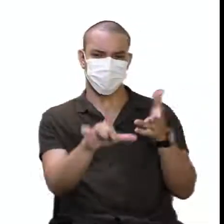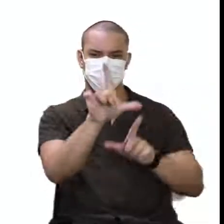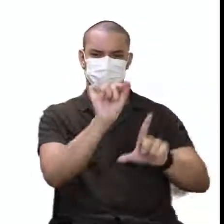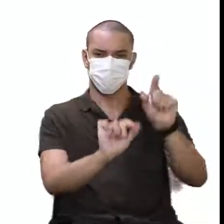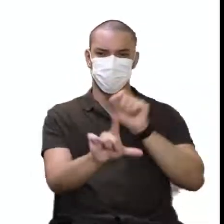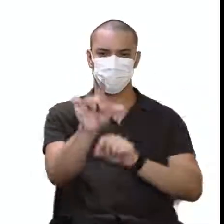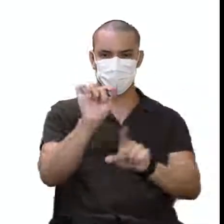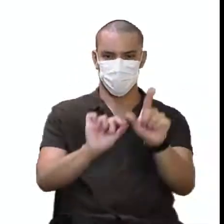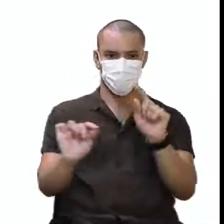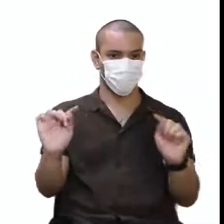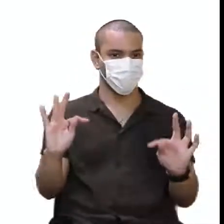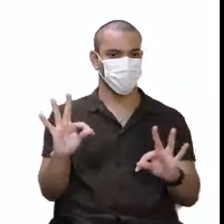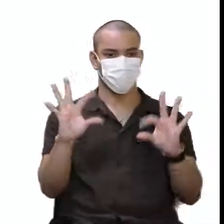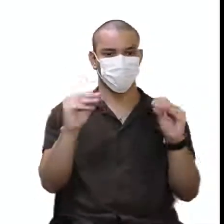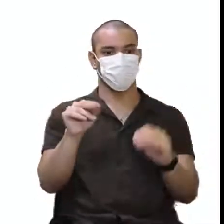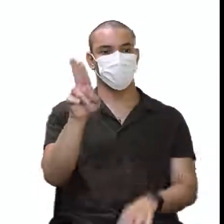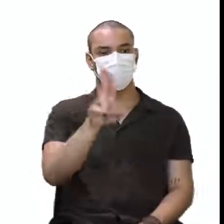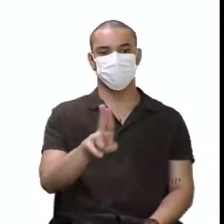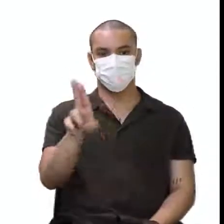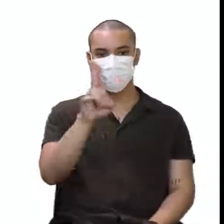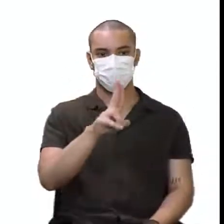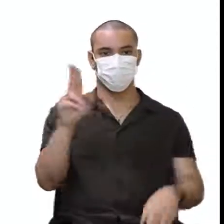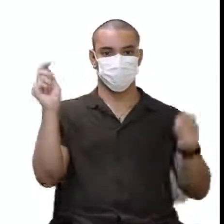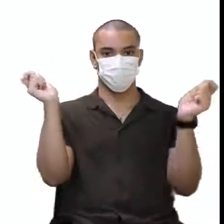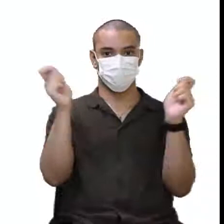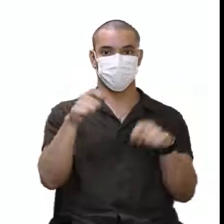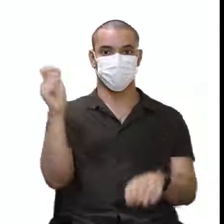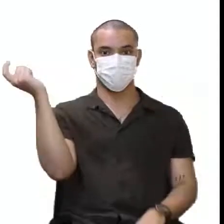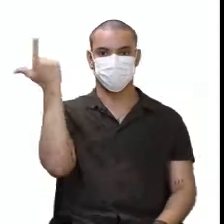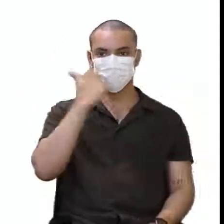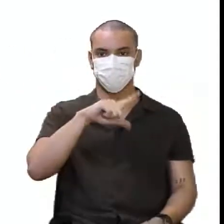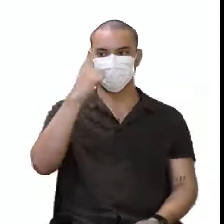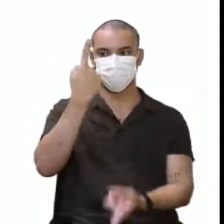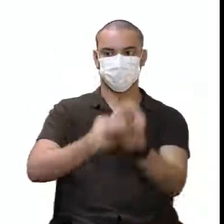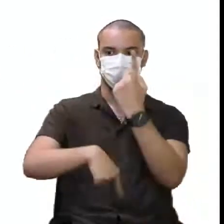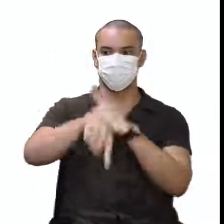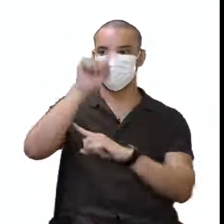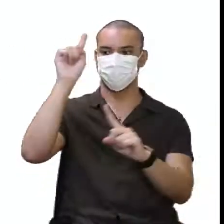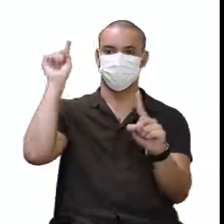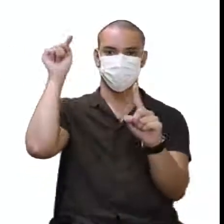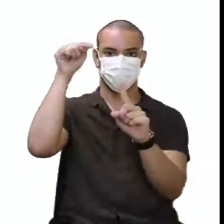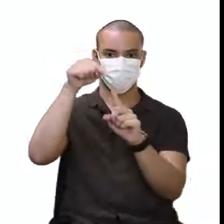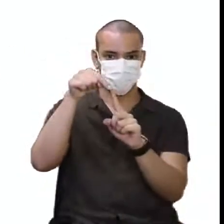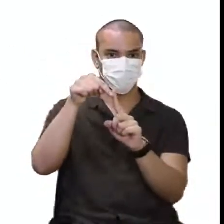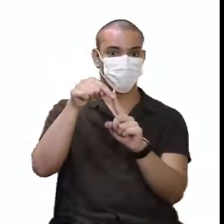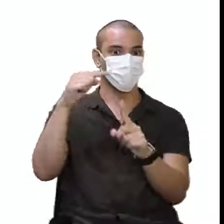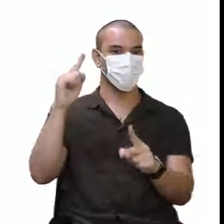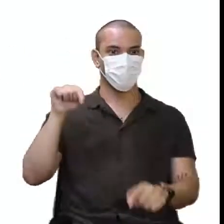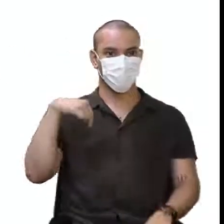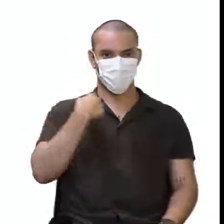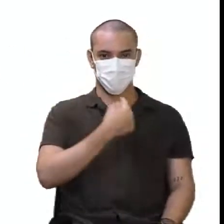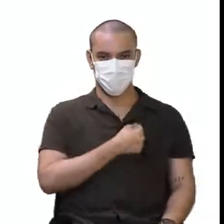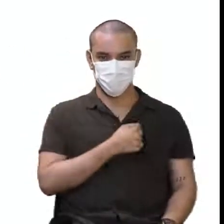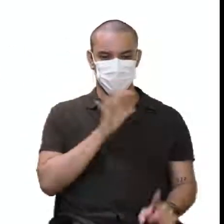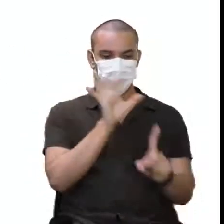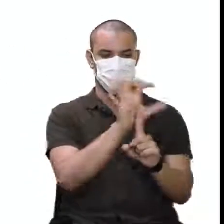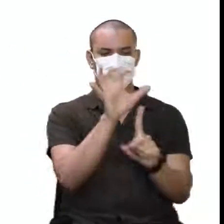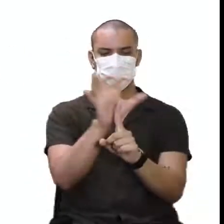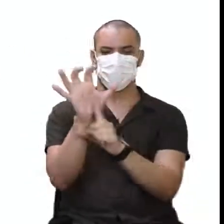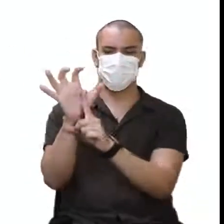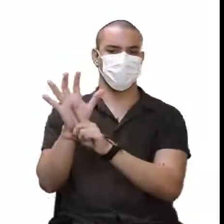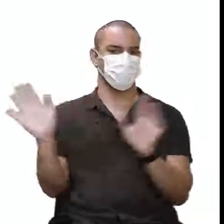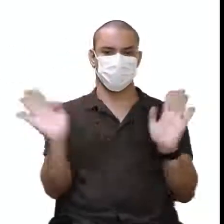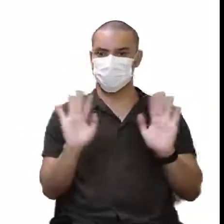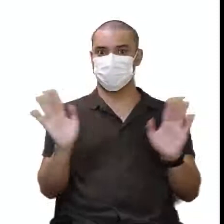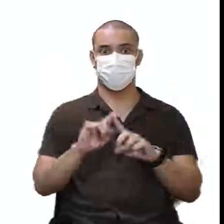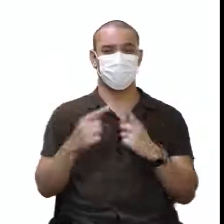do produto que ele estava trabalhando para poder alcançar o seu objetivo. A gente não induz os resultados, só que